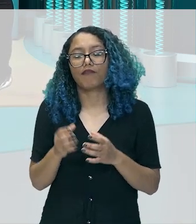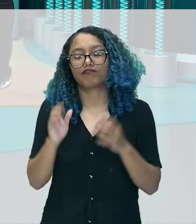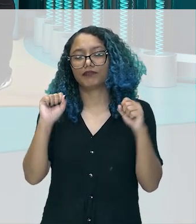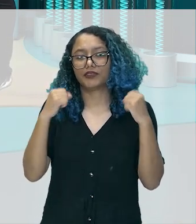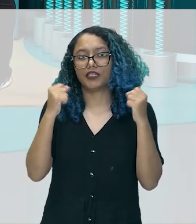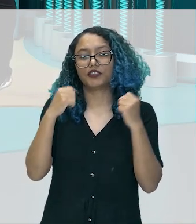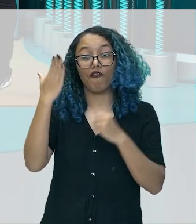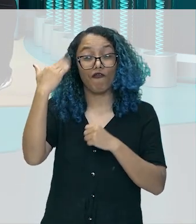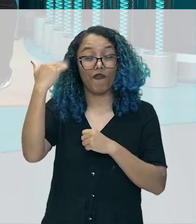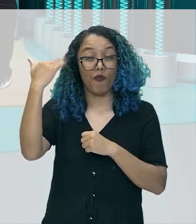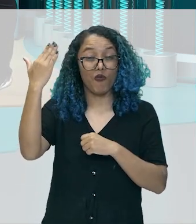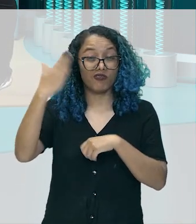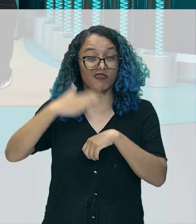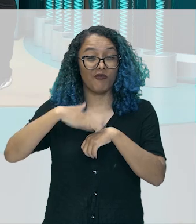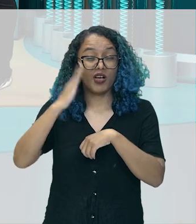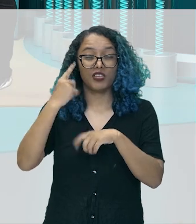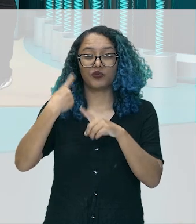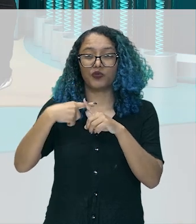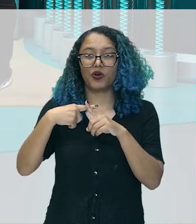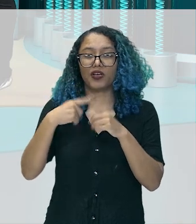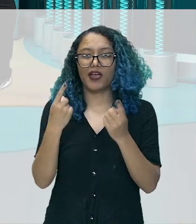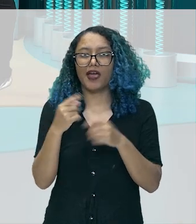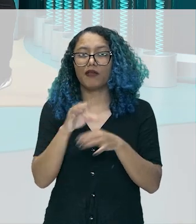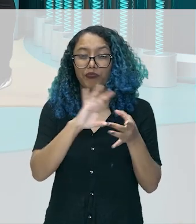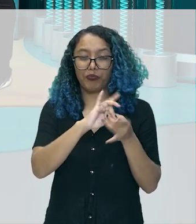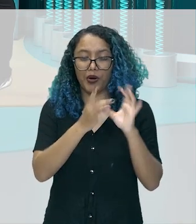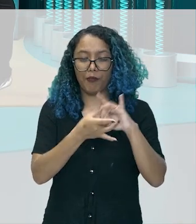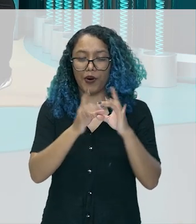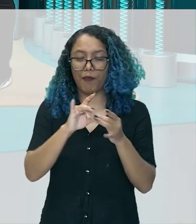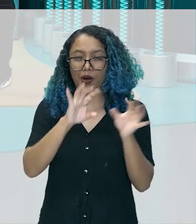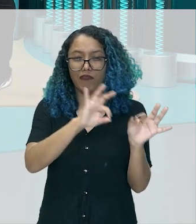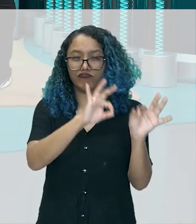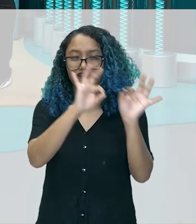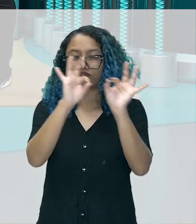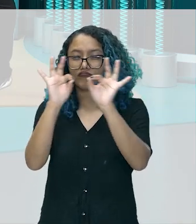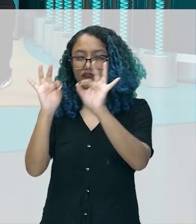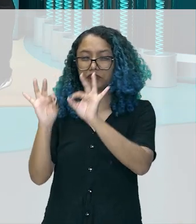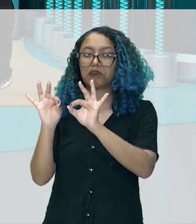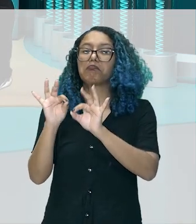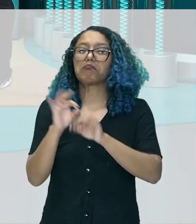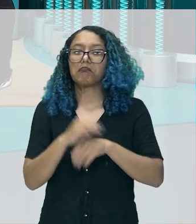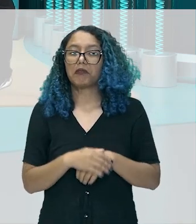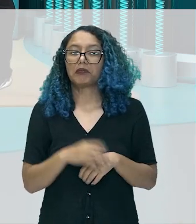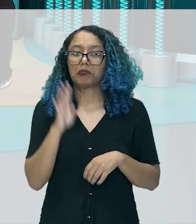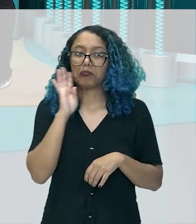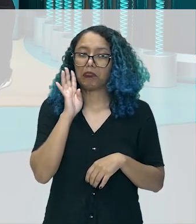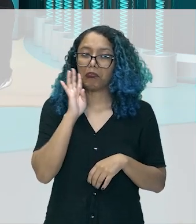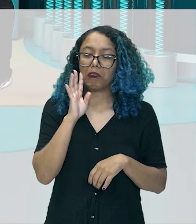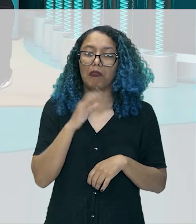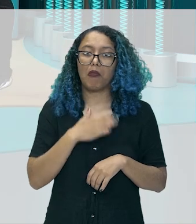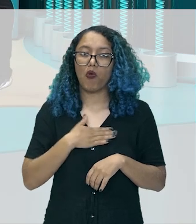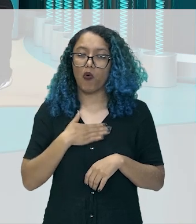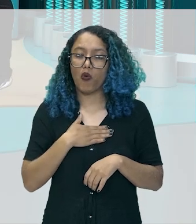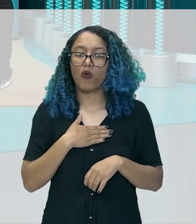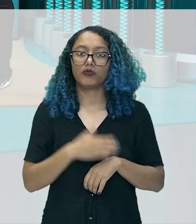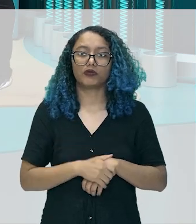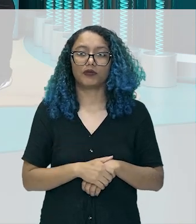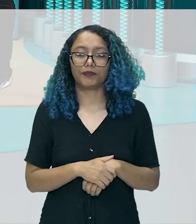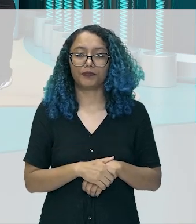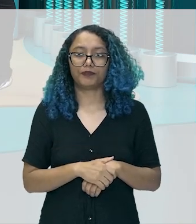Então, tudo isso faz parte desse tipo de ginástica competitiva, certo?